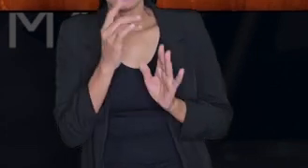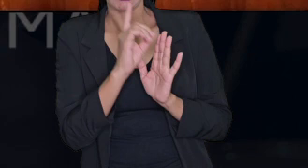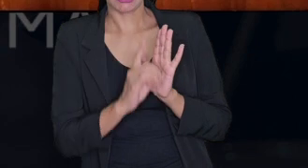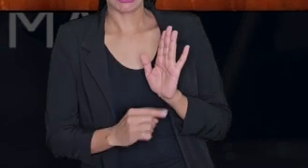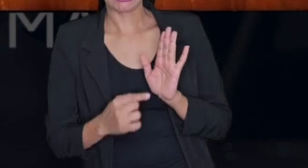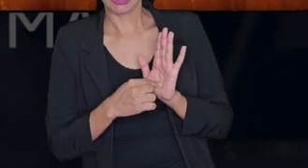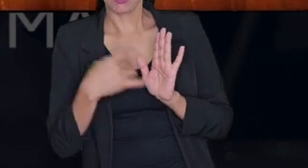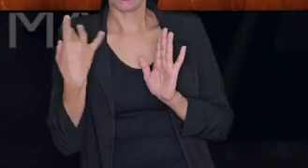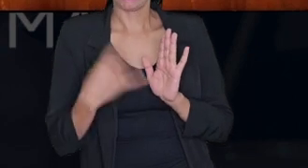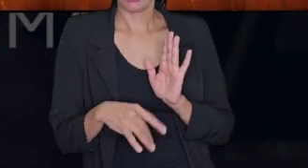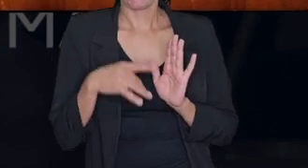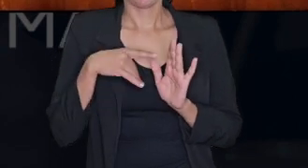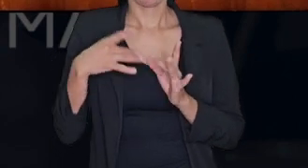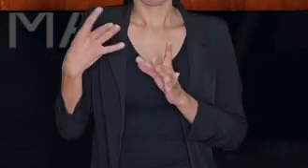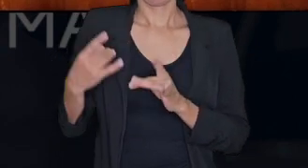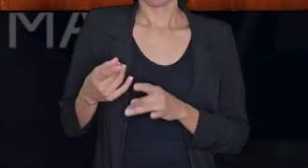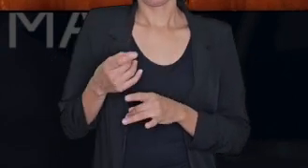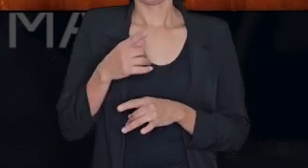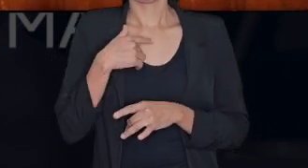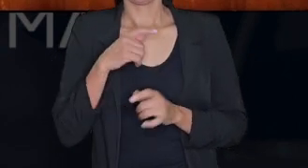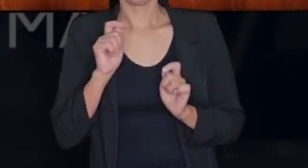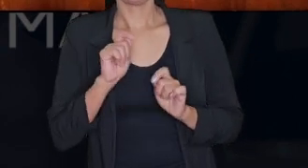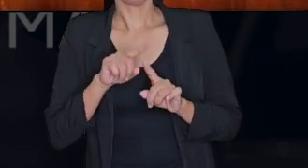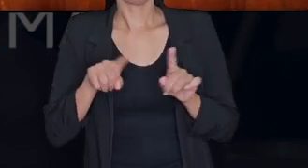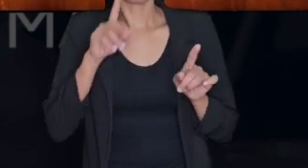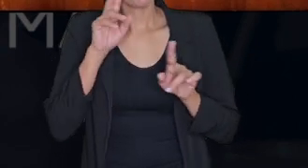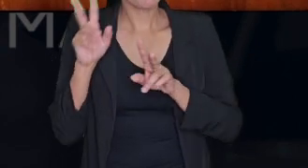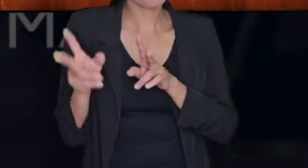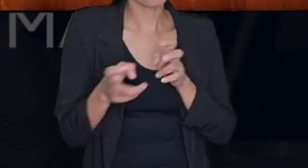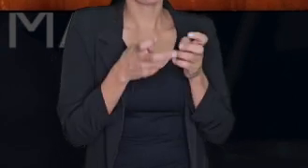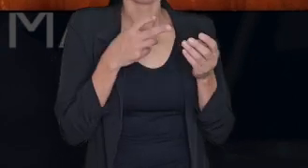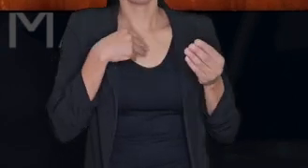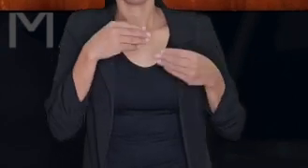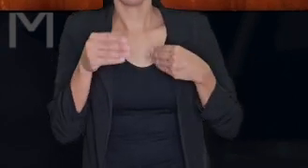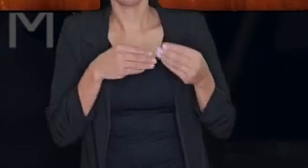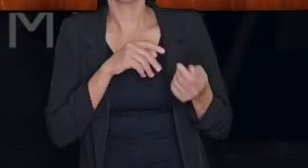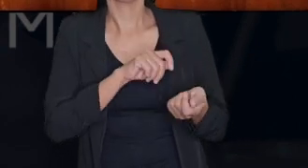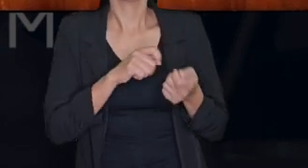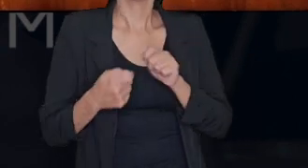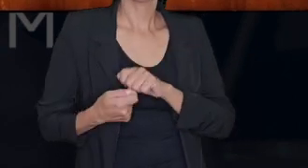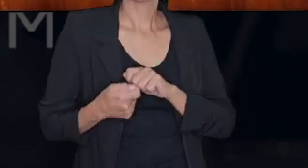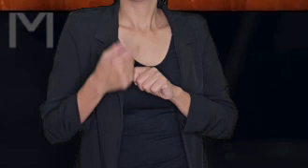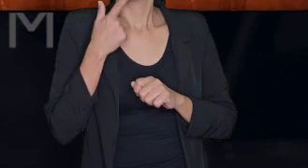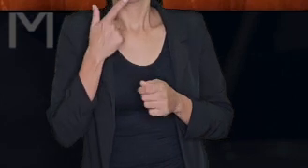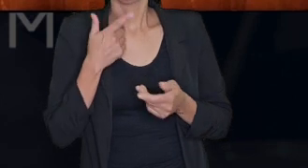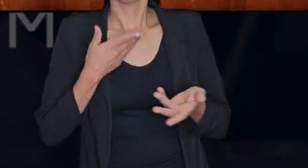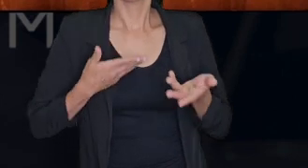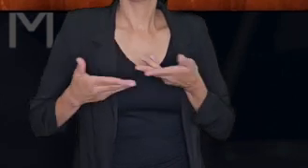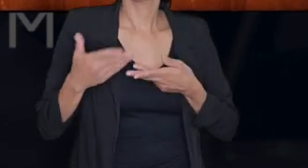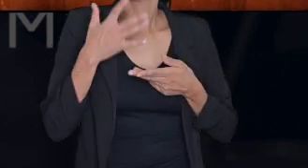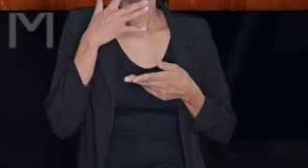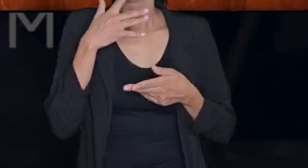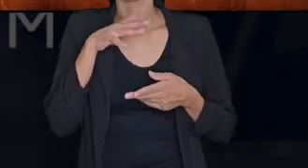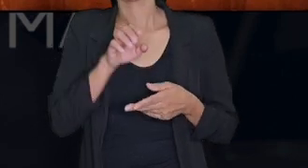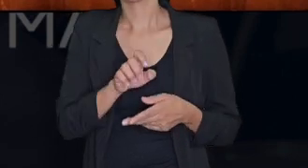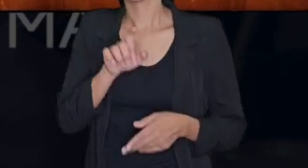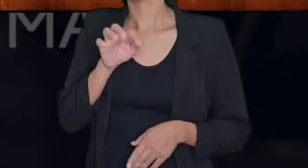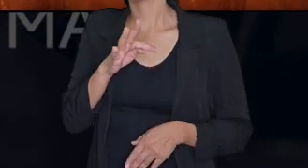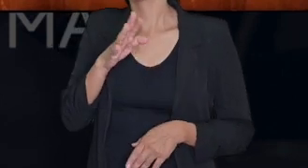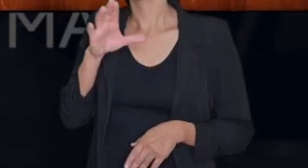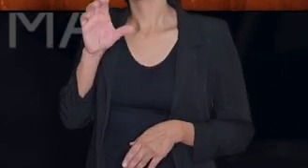entrevista, vou verificar a consistência da declaração, não é mero capricho, um oba-oba, mas repare a plasticidade,